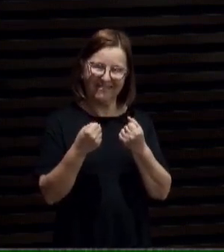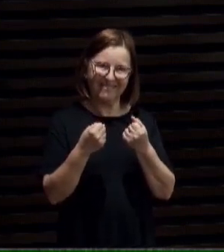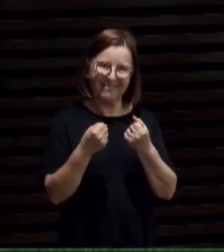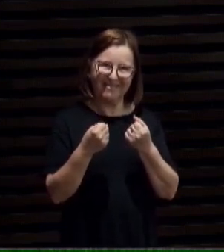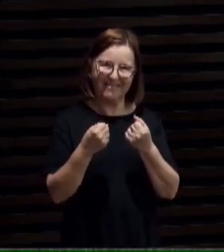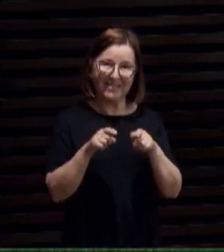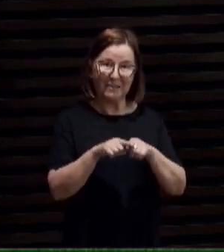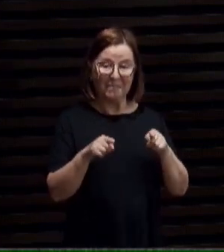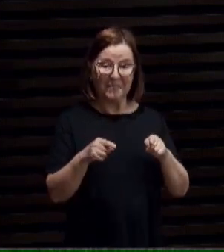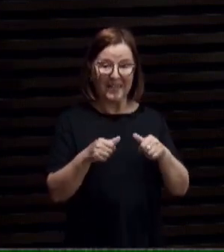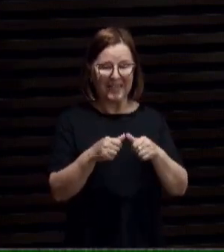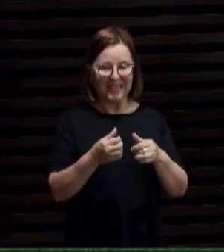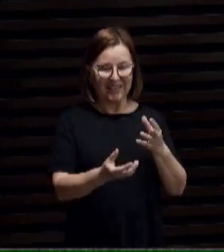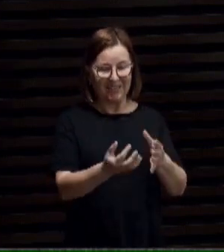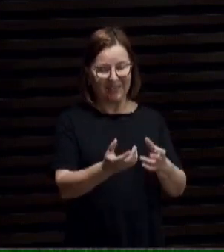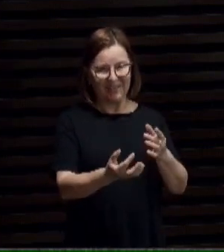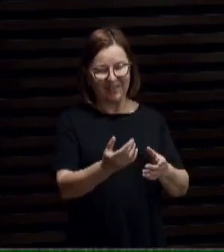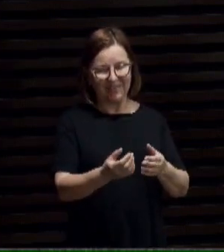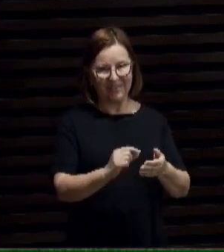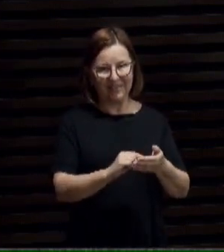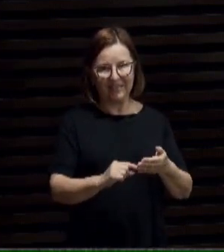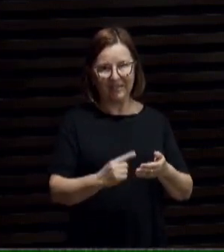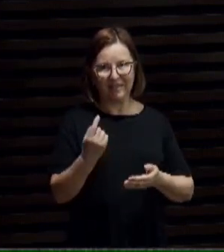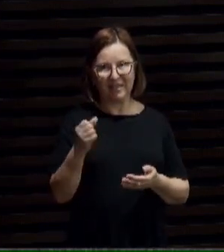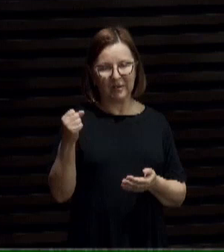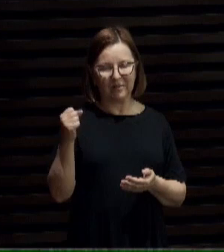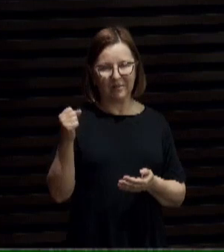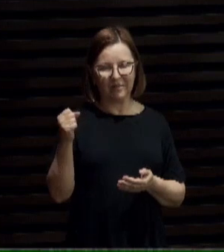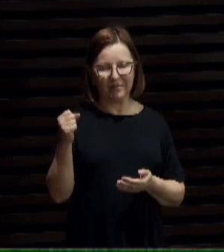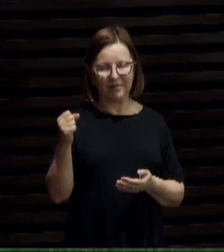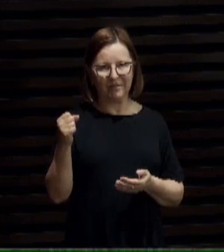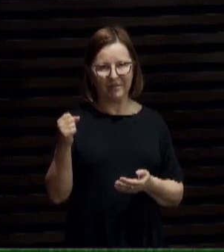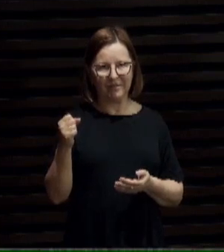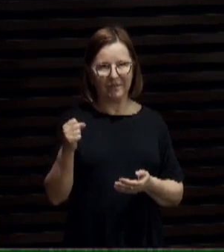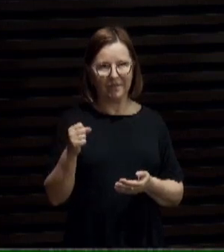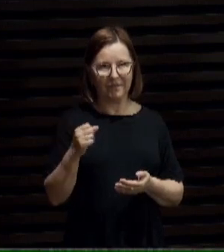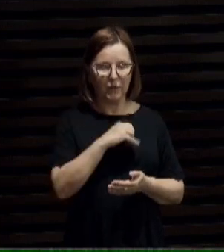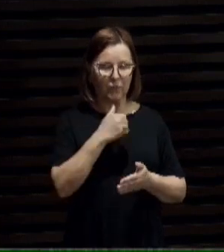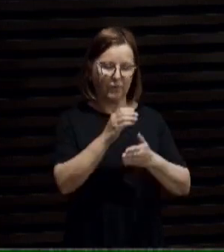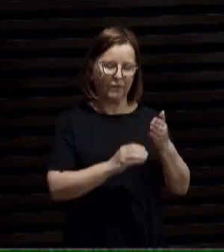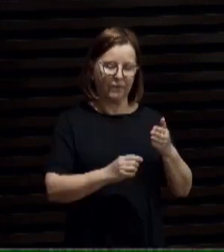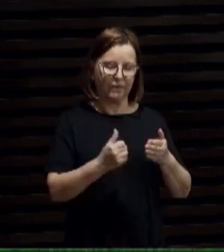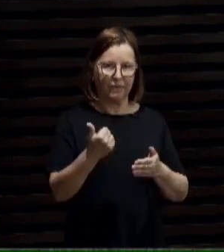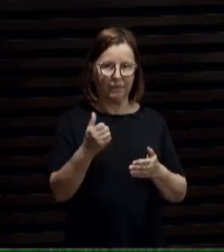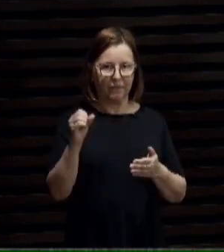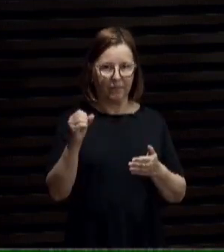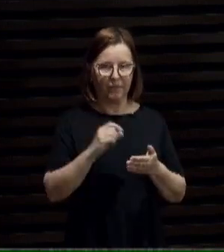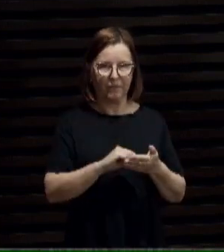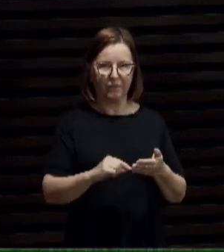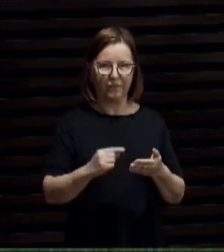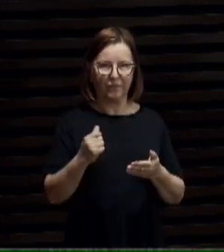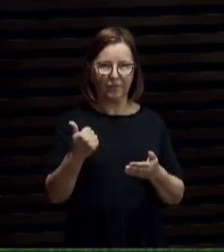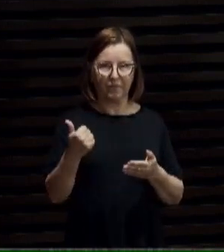Mas essa brasa aqui, vamos para o versículo 18, João 18. Isso aqui é